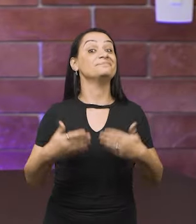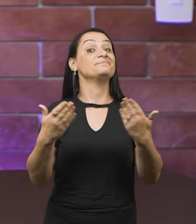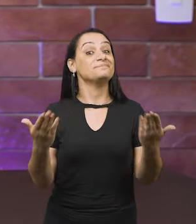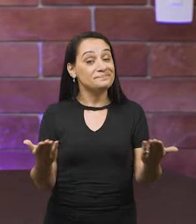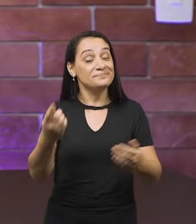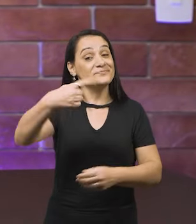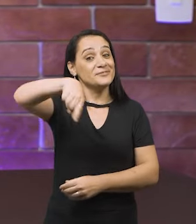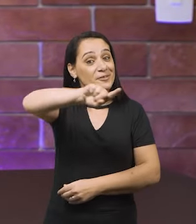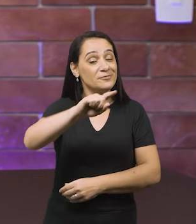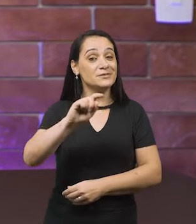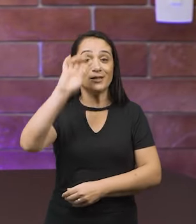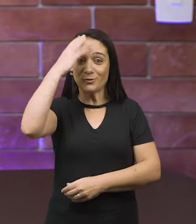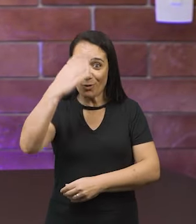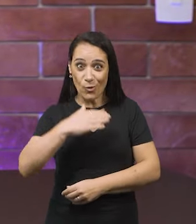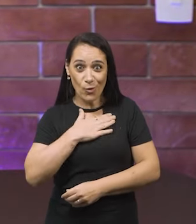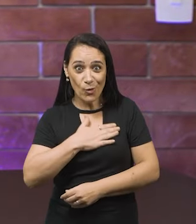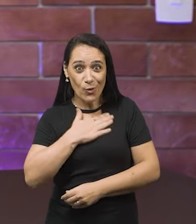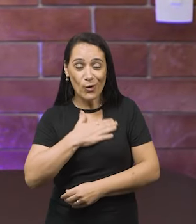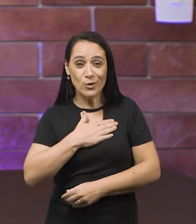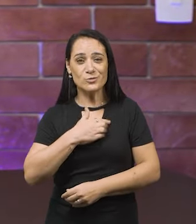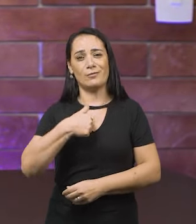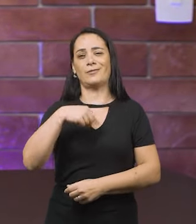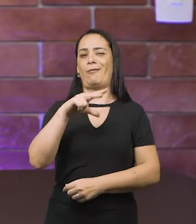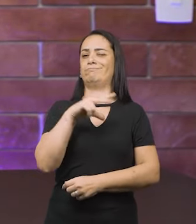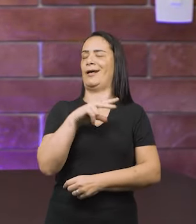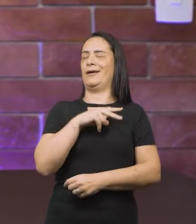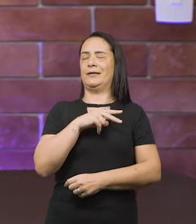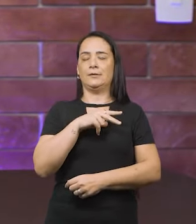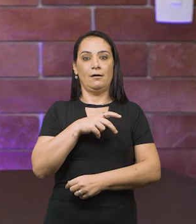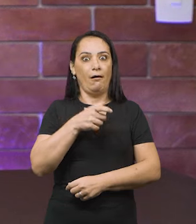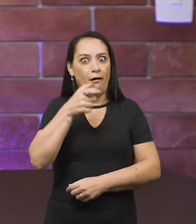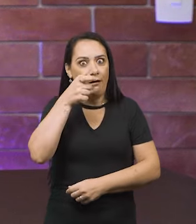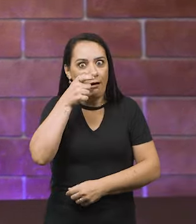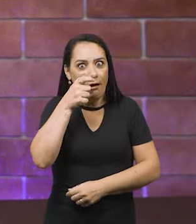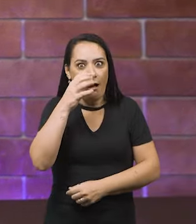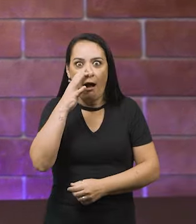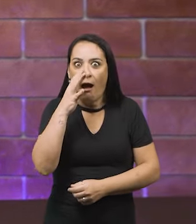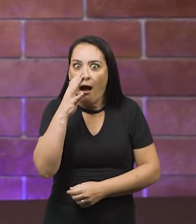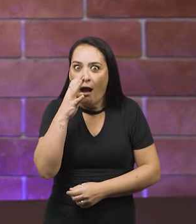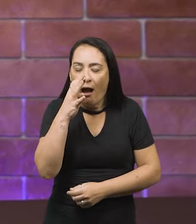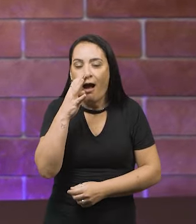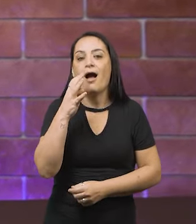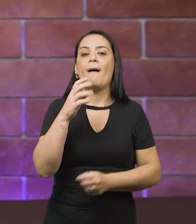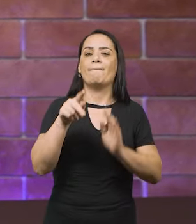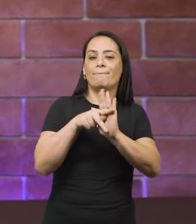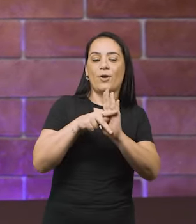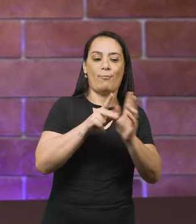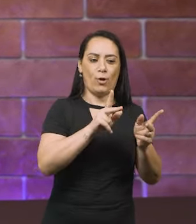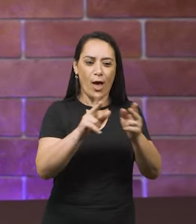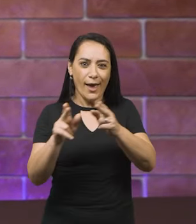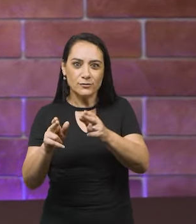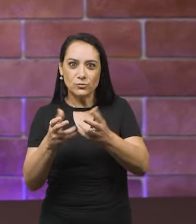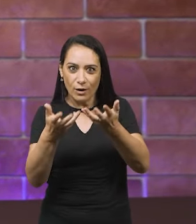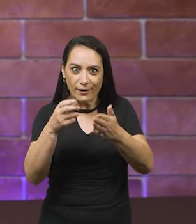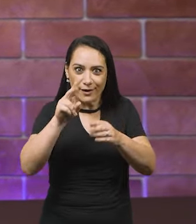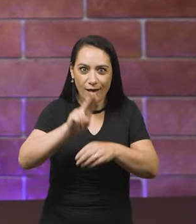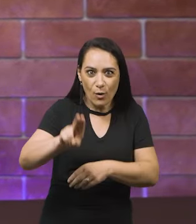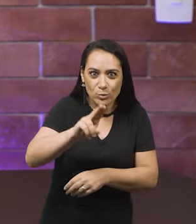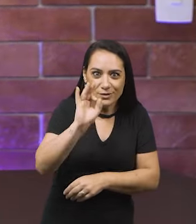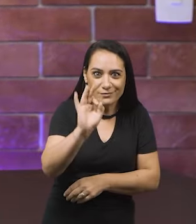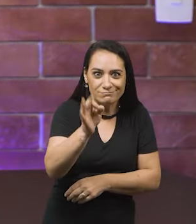aí, gostaram da solução? Eu particularmente fiquei impressionado. Até o editor vai querer usar, né, meu